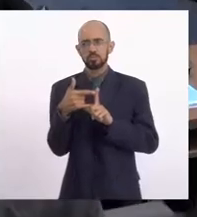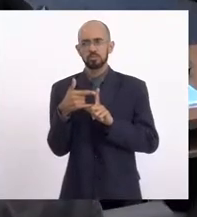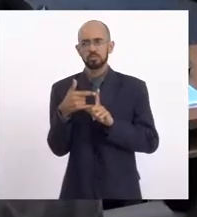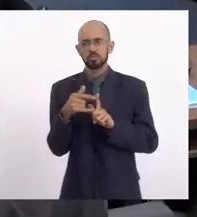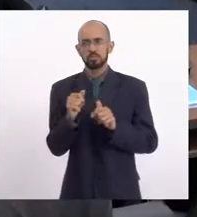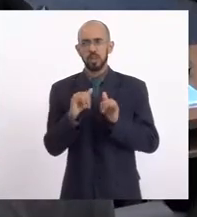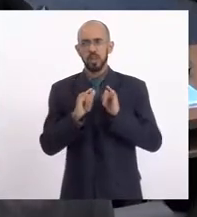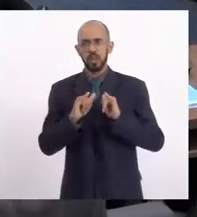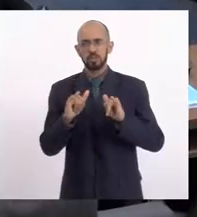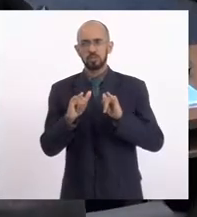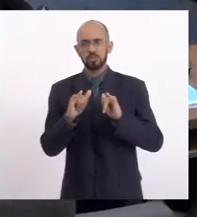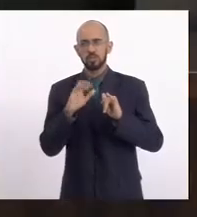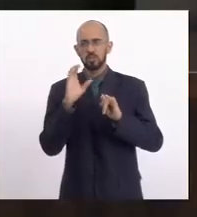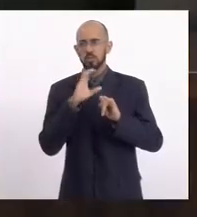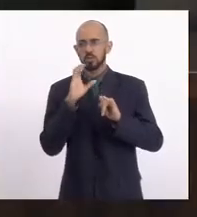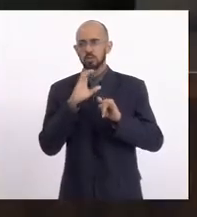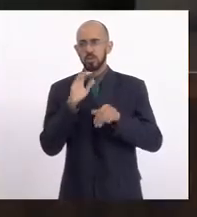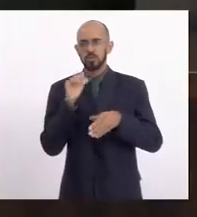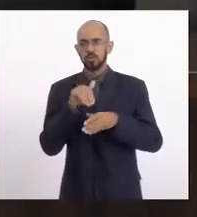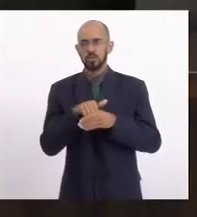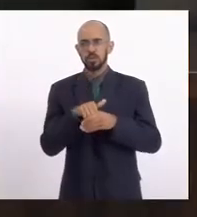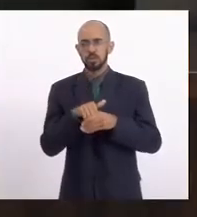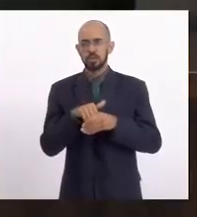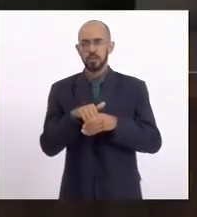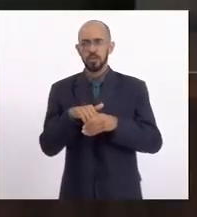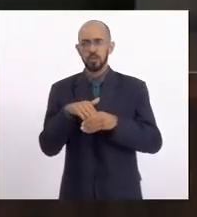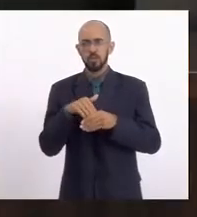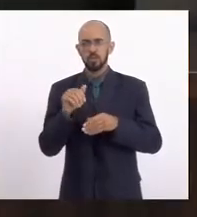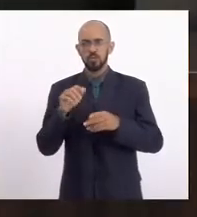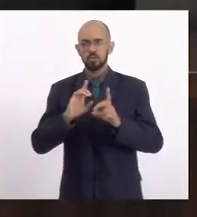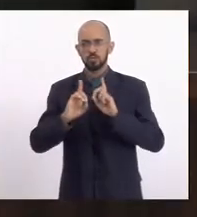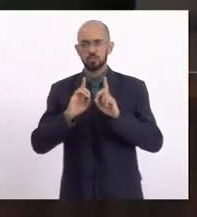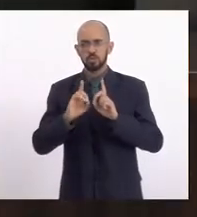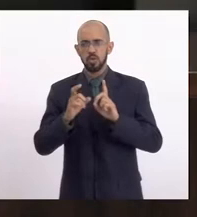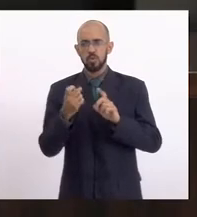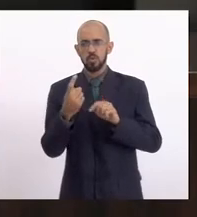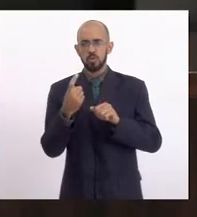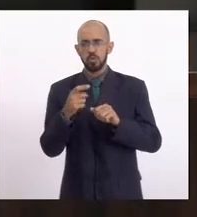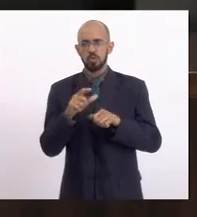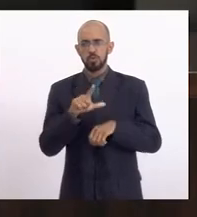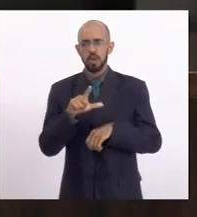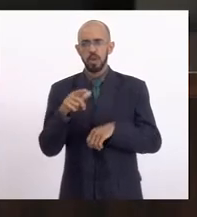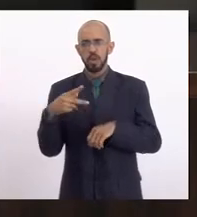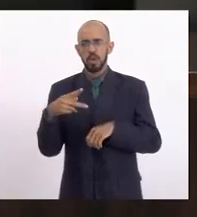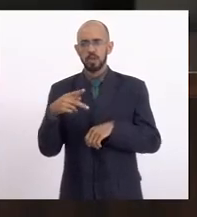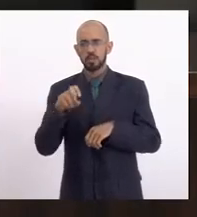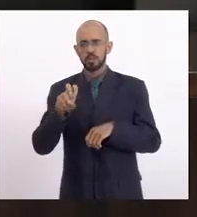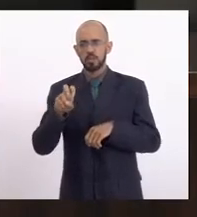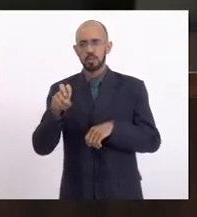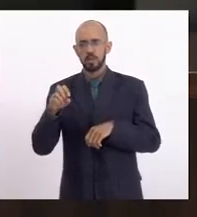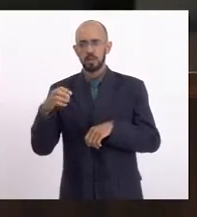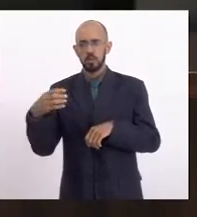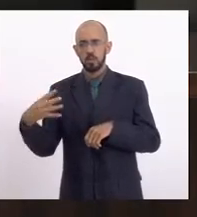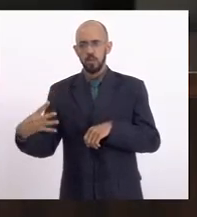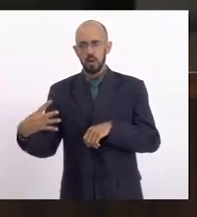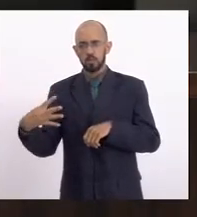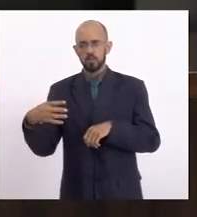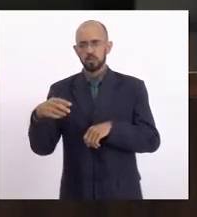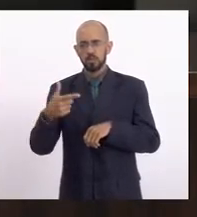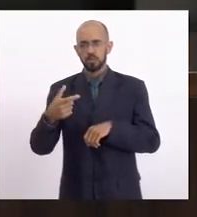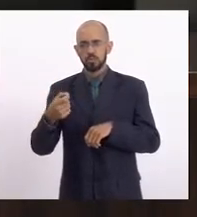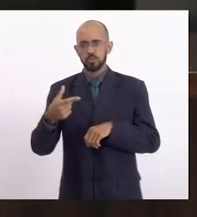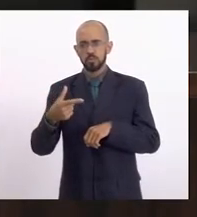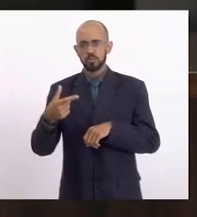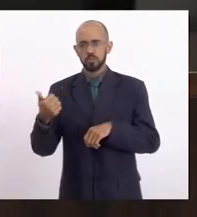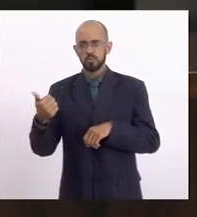o anúncio em regime de urgência em votação em discussão única projeto de lei complementar 54 de 21 de autoria dos deputados André